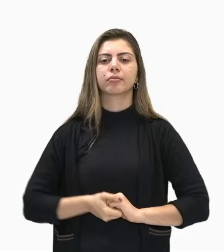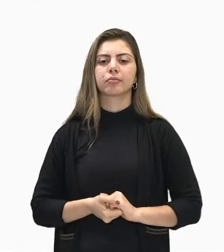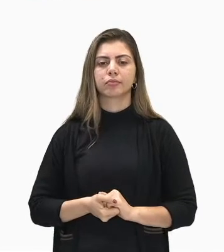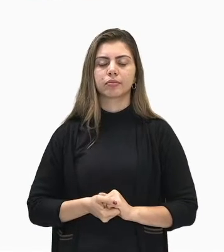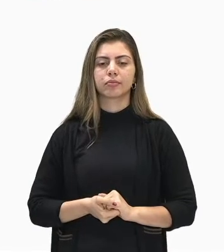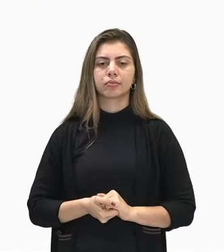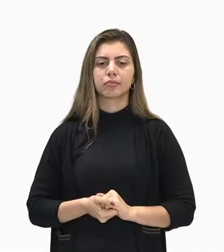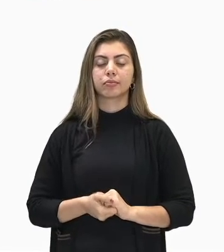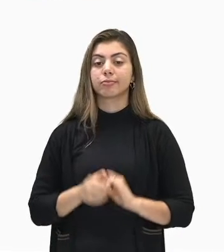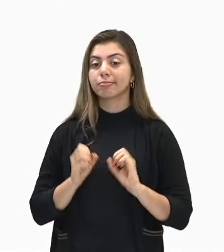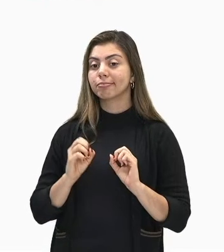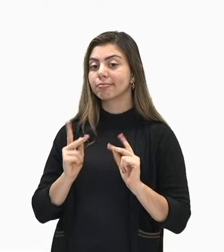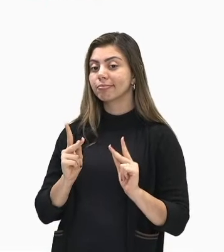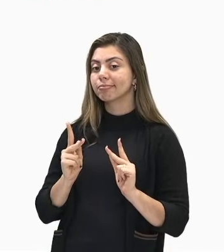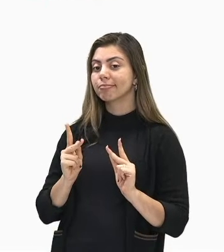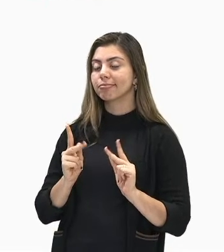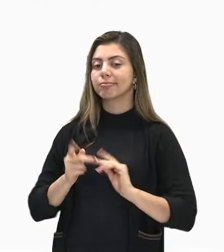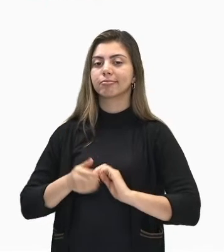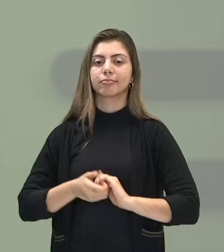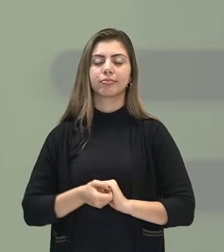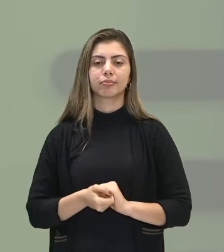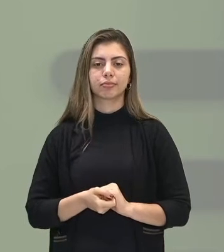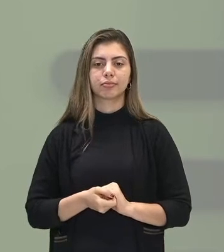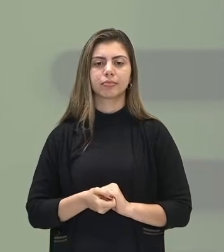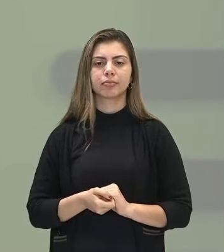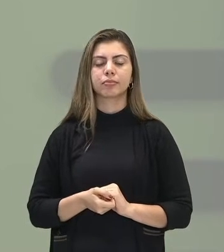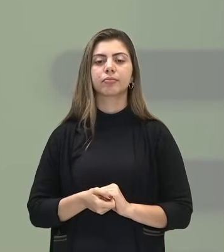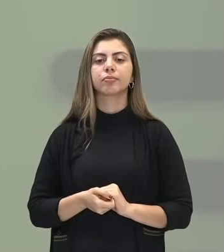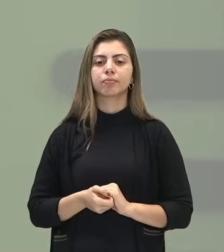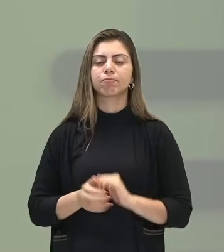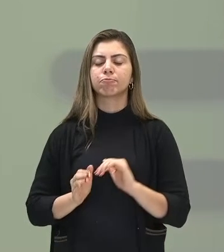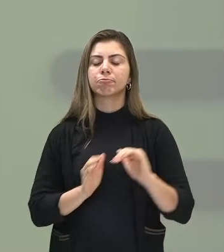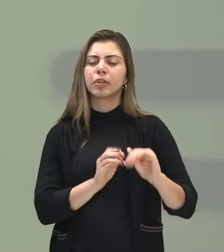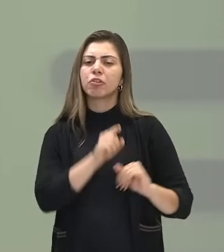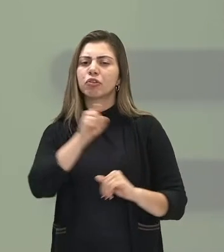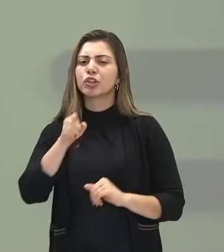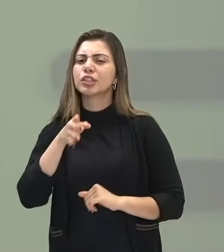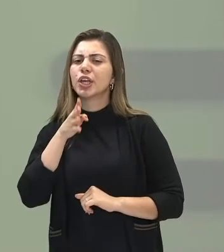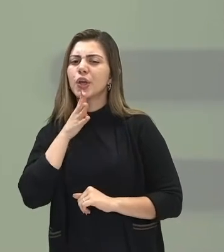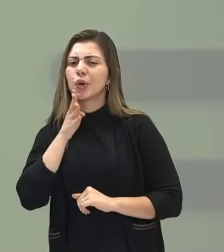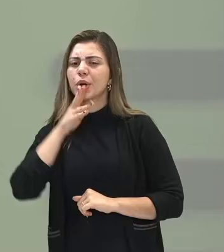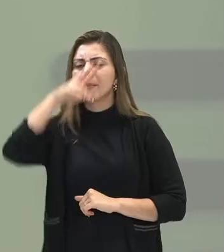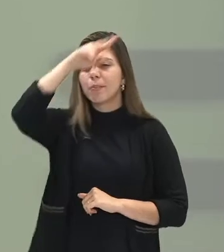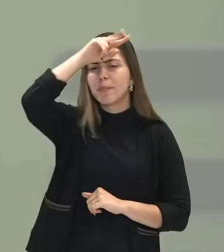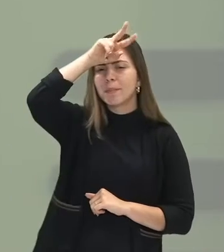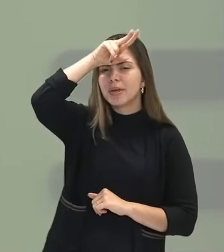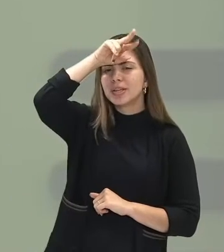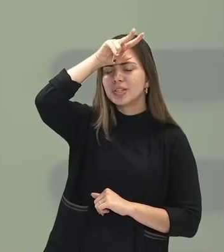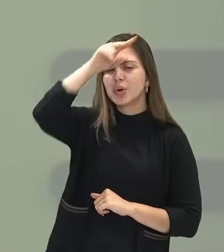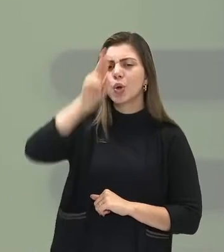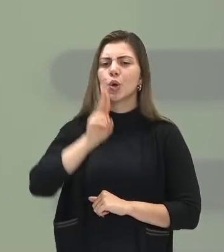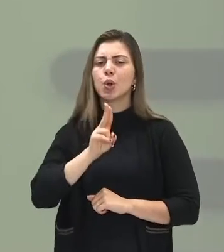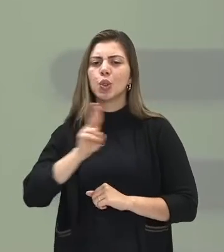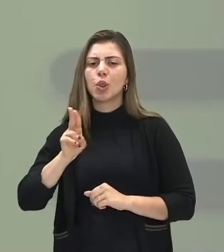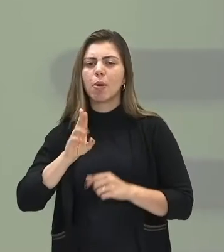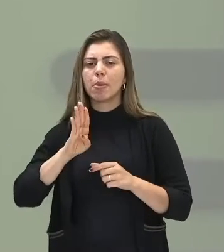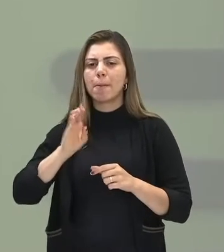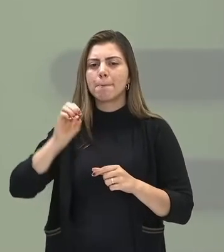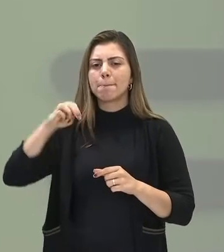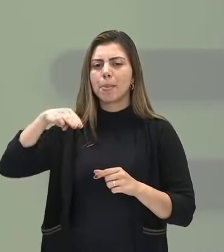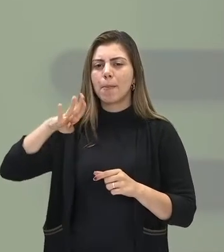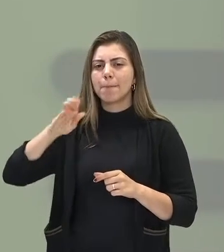exotérmica, ok? Vocês já ouviram falar do besouro